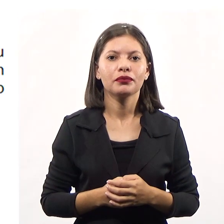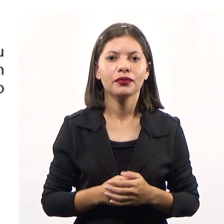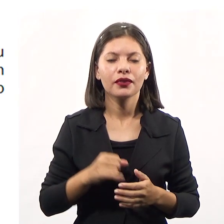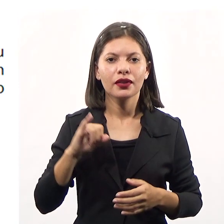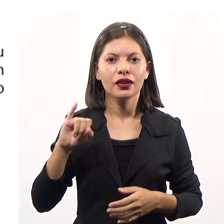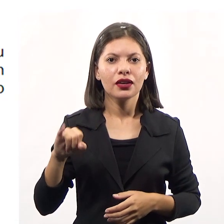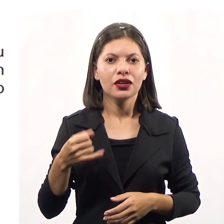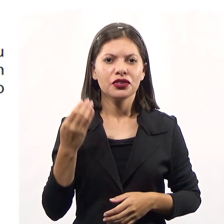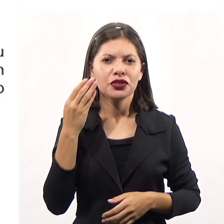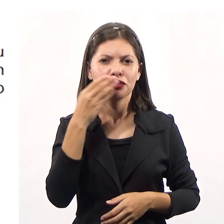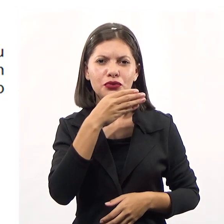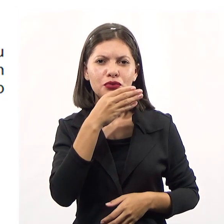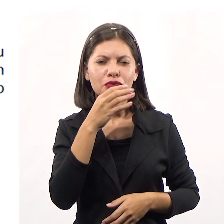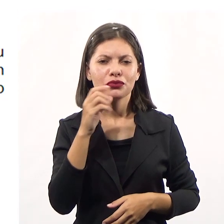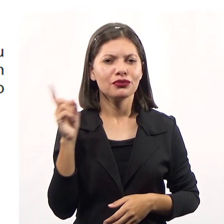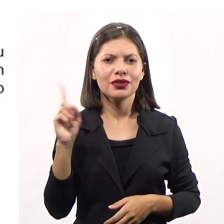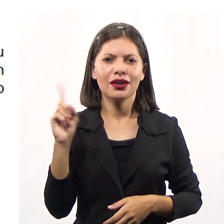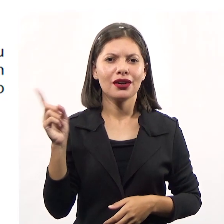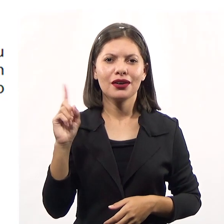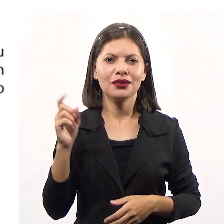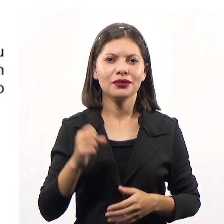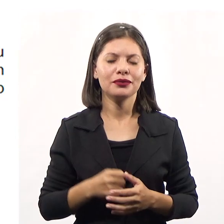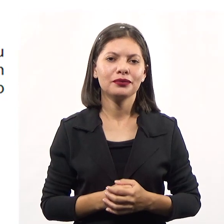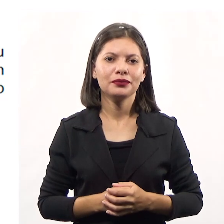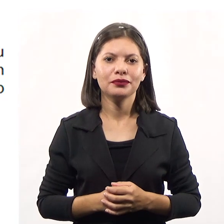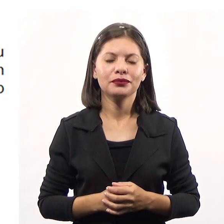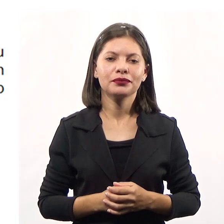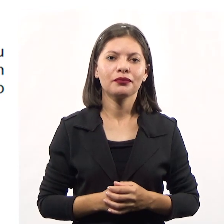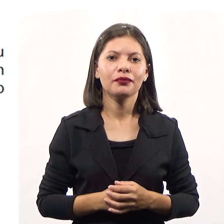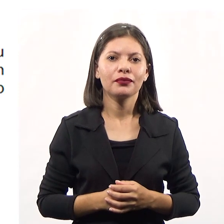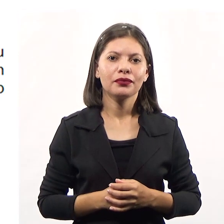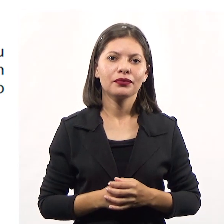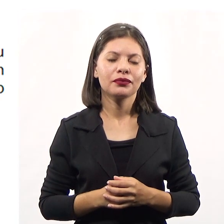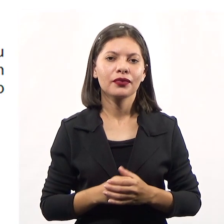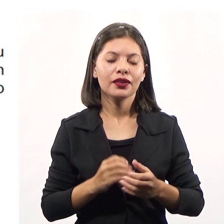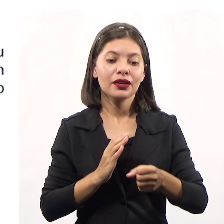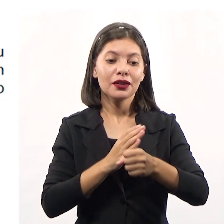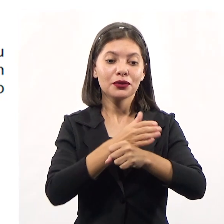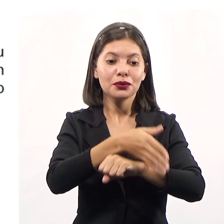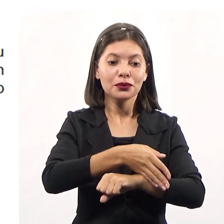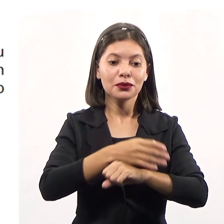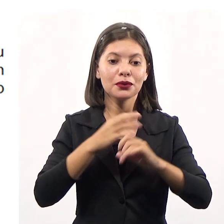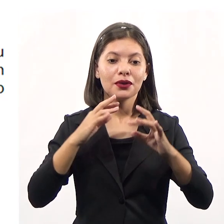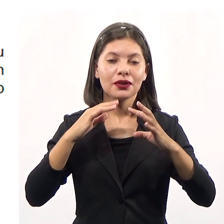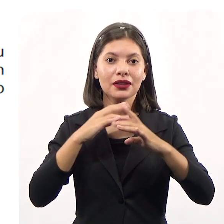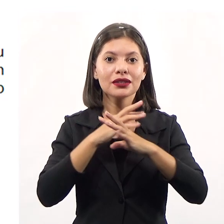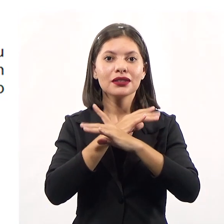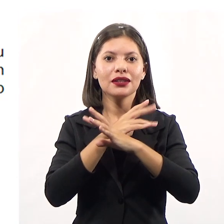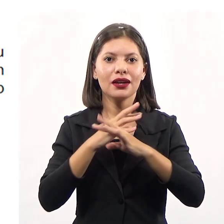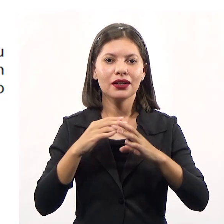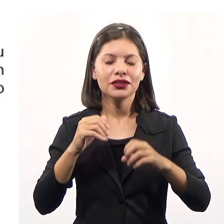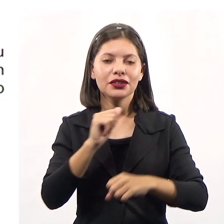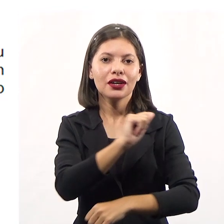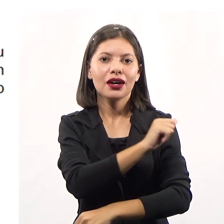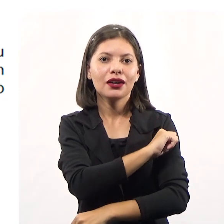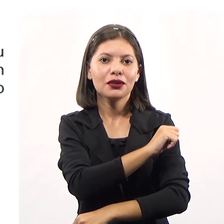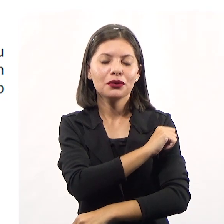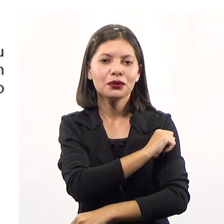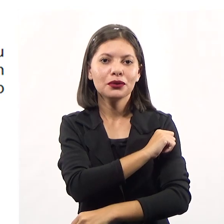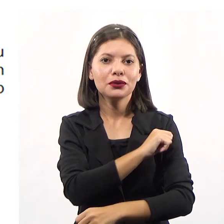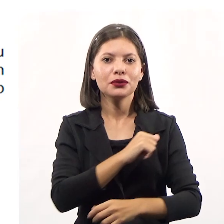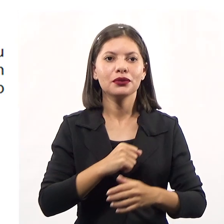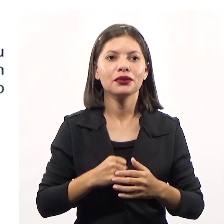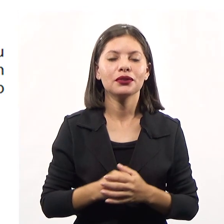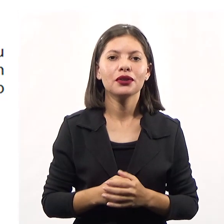elas eram públicas e eram parte integrante da cidade, né? Então, e os alunos que faziam parte